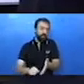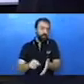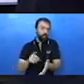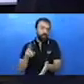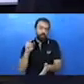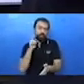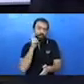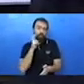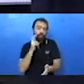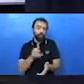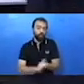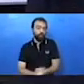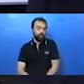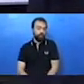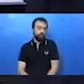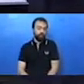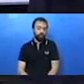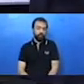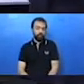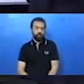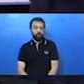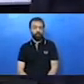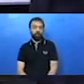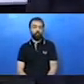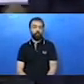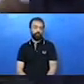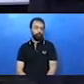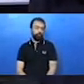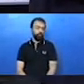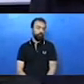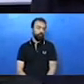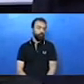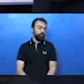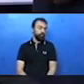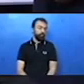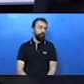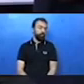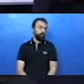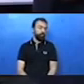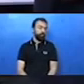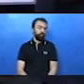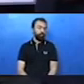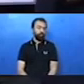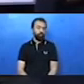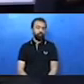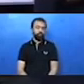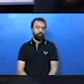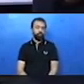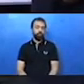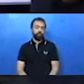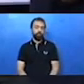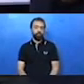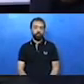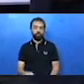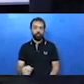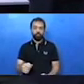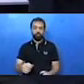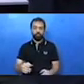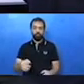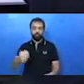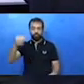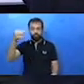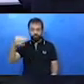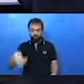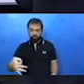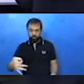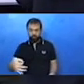sobre divisa, eu já vou pôr de lápis roxo. E o que são os marcos?